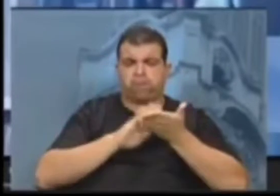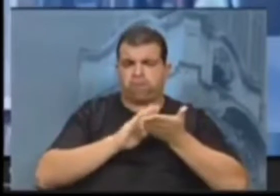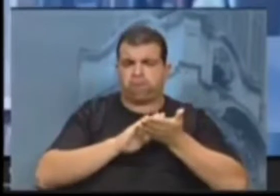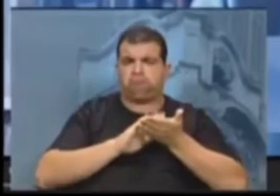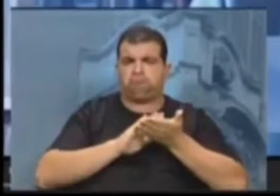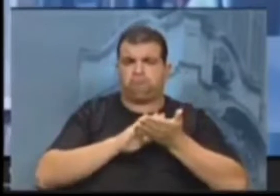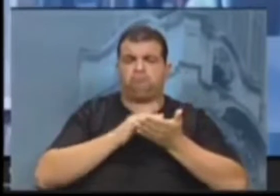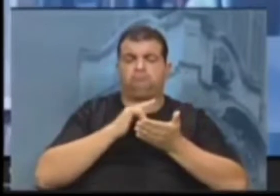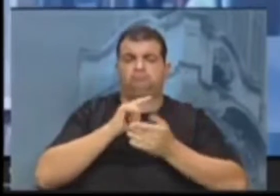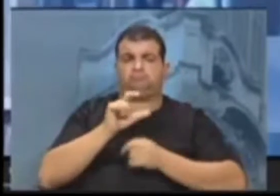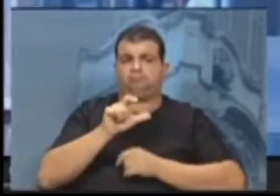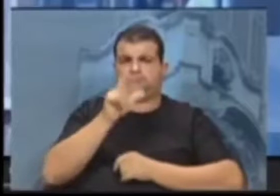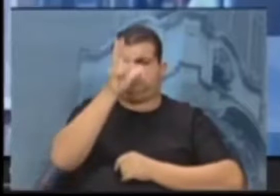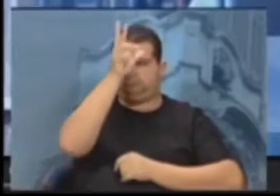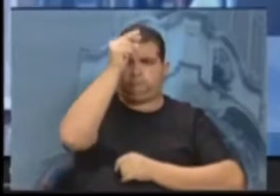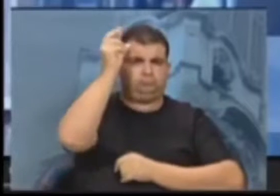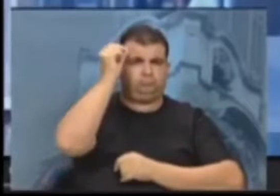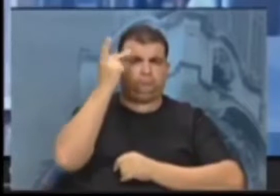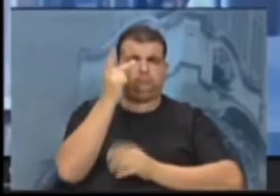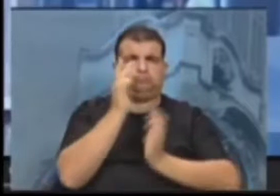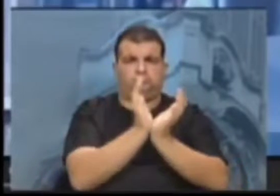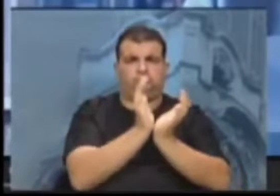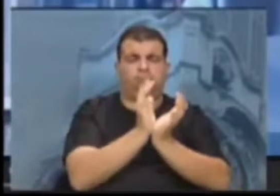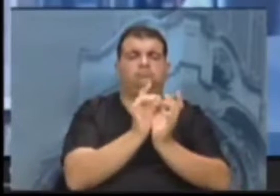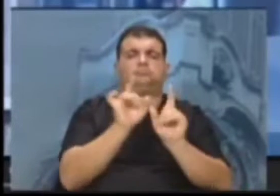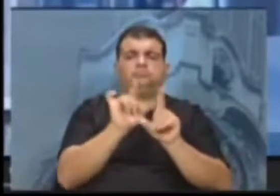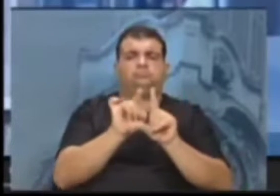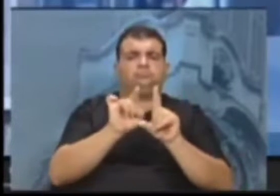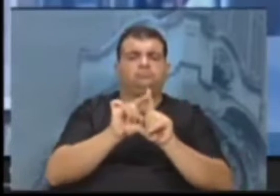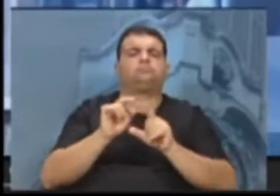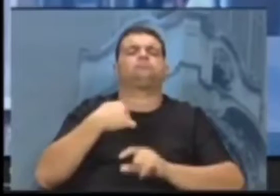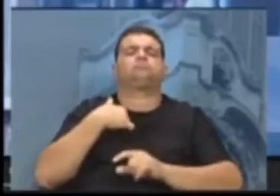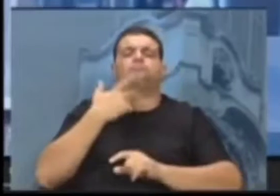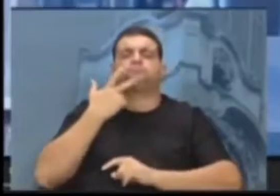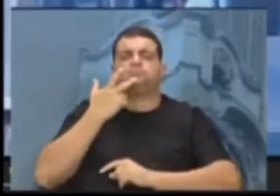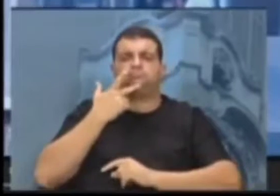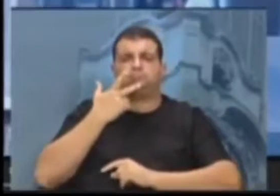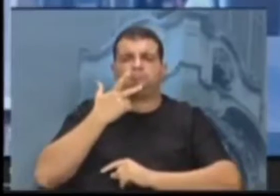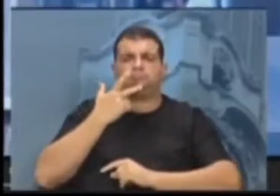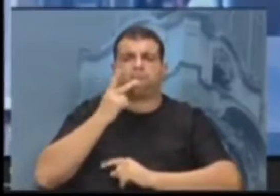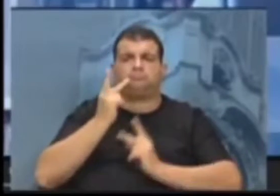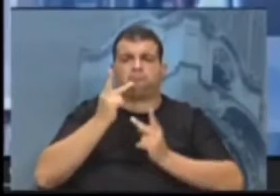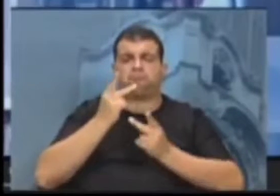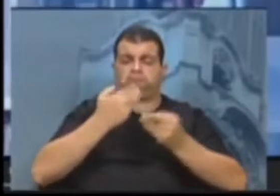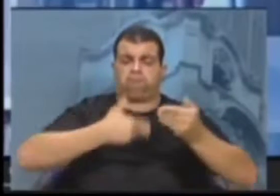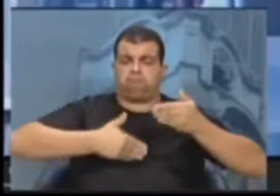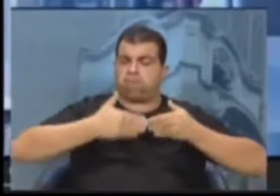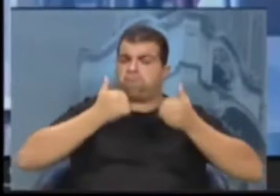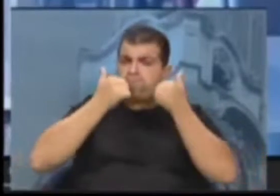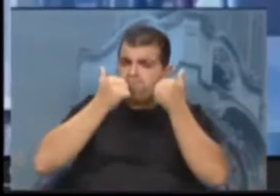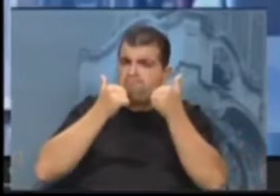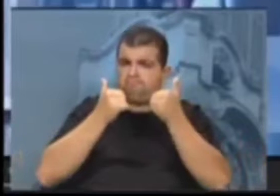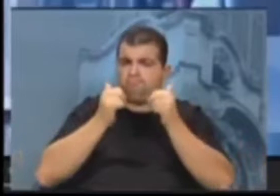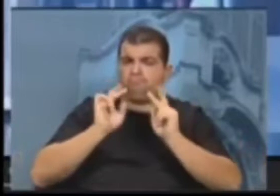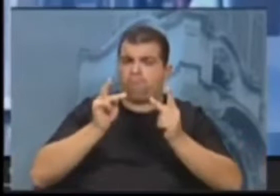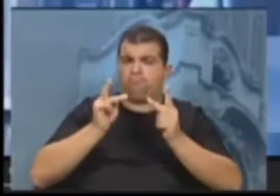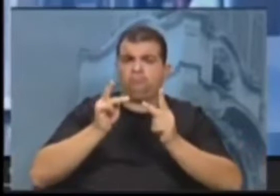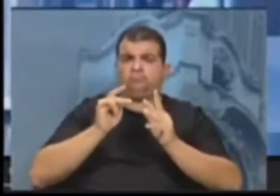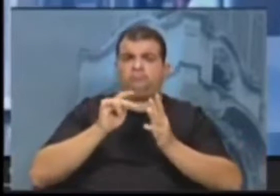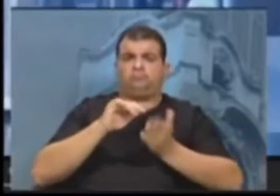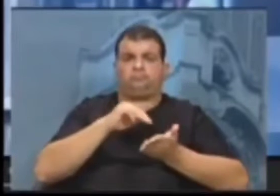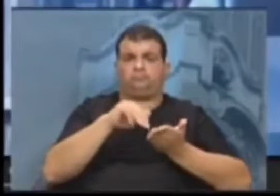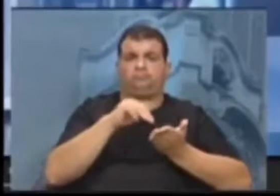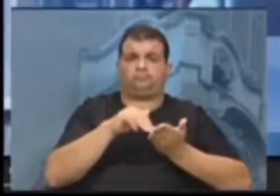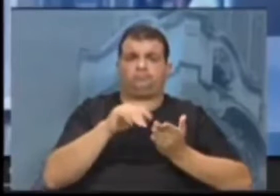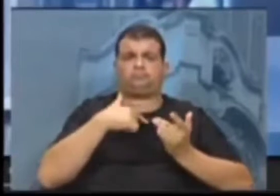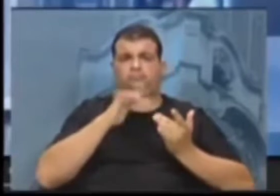parte do prefeito, de toda a sua equipe. Também tenho que referir que sempre fui muito bem atendido por todos os secretários que eu